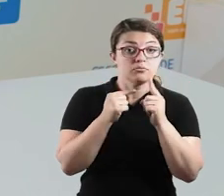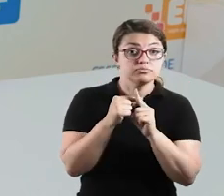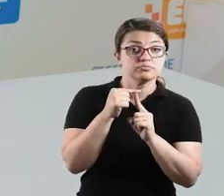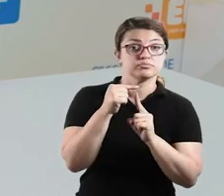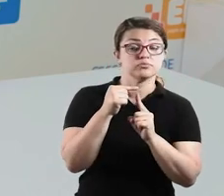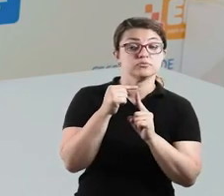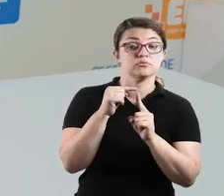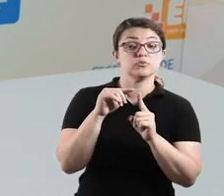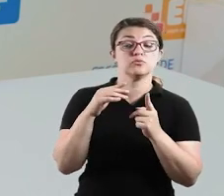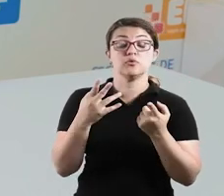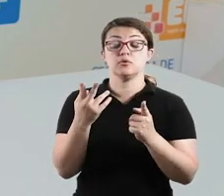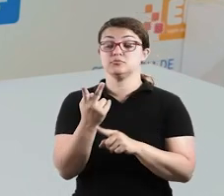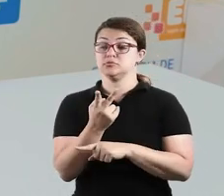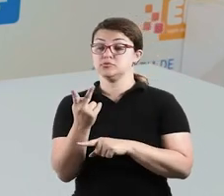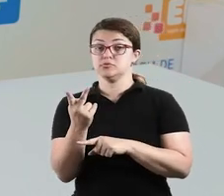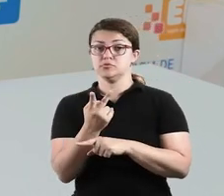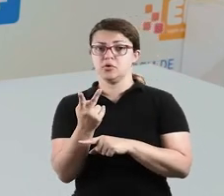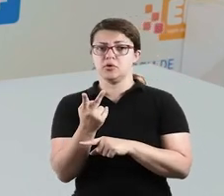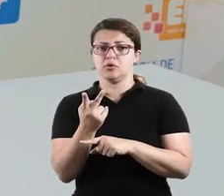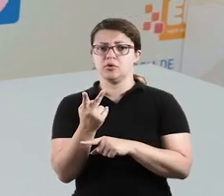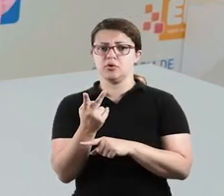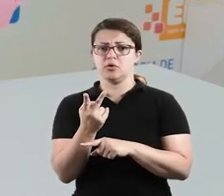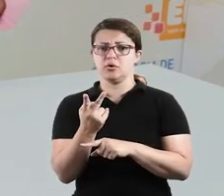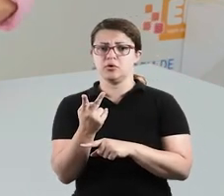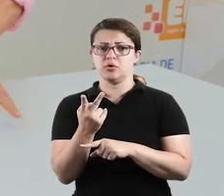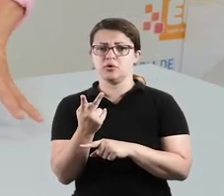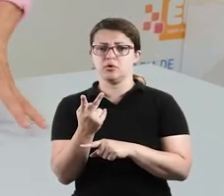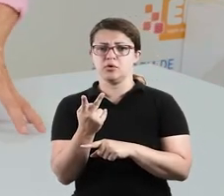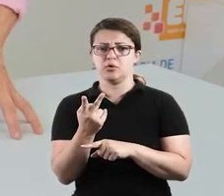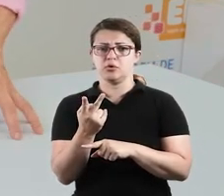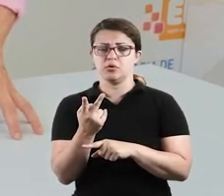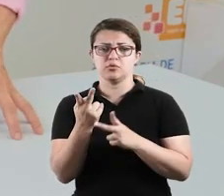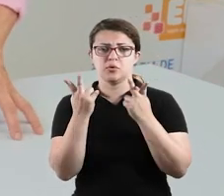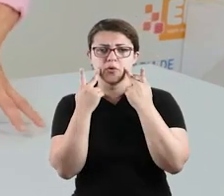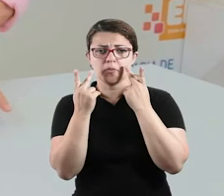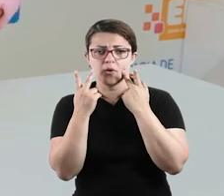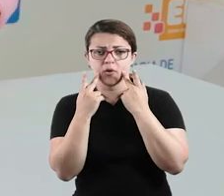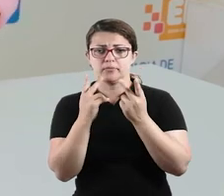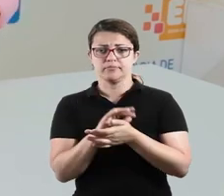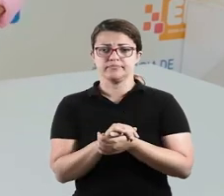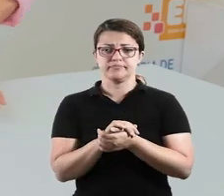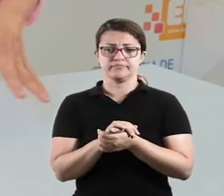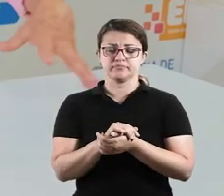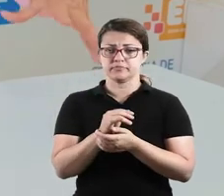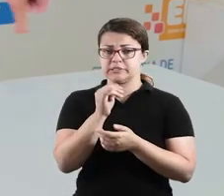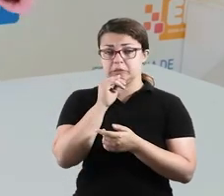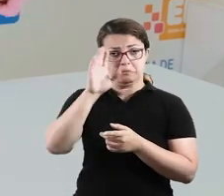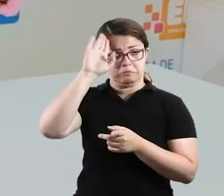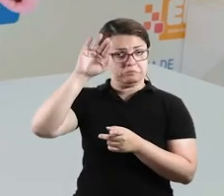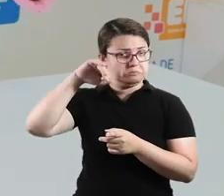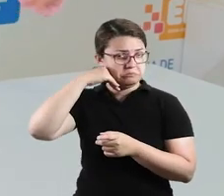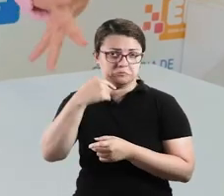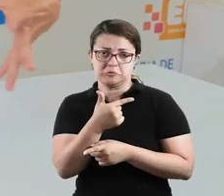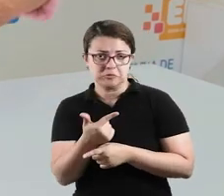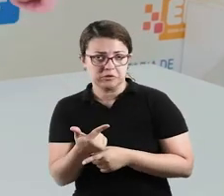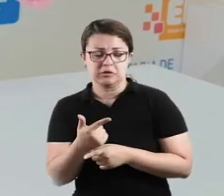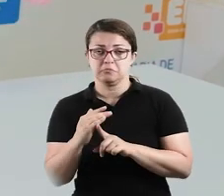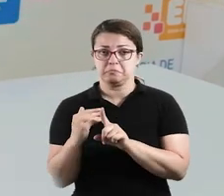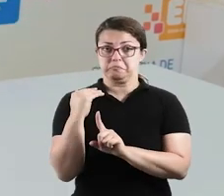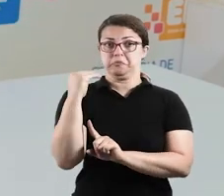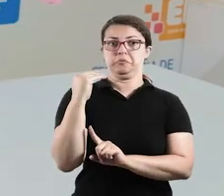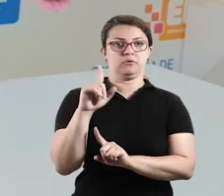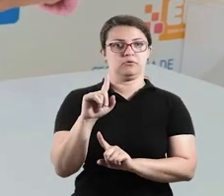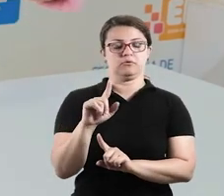qual das duas crianças está com sua temperatura normal. Ou seja, não está febril, não está com